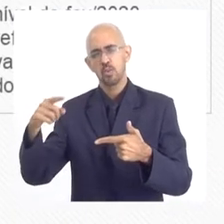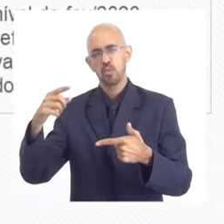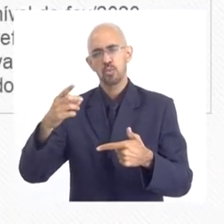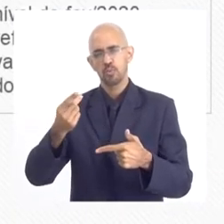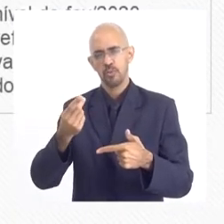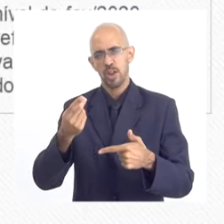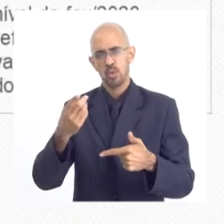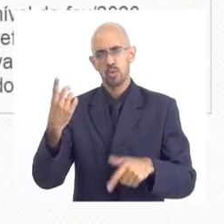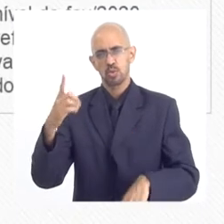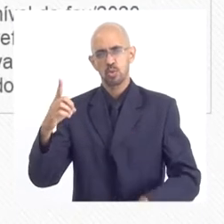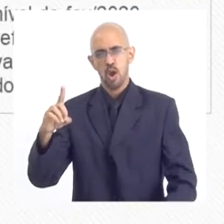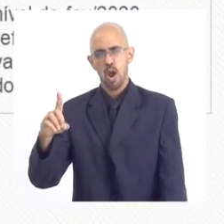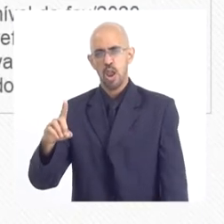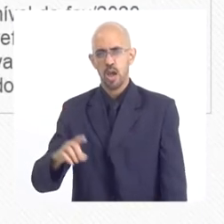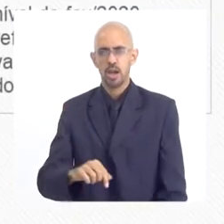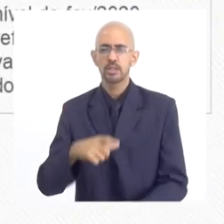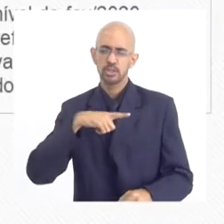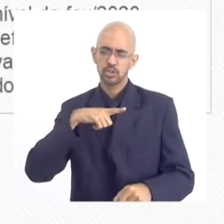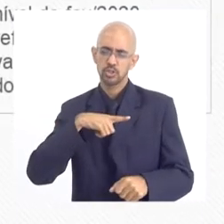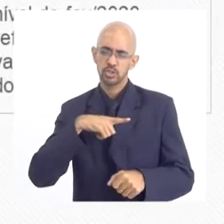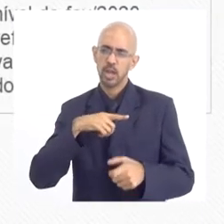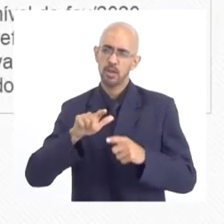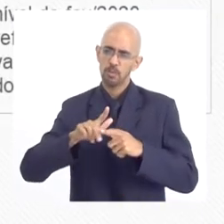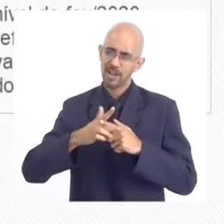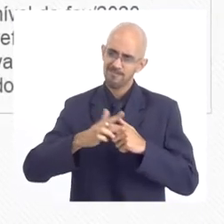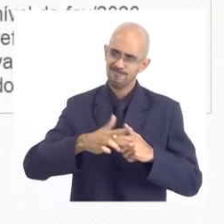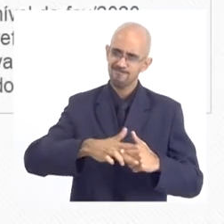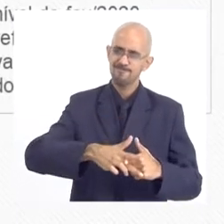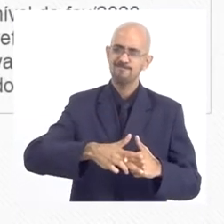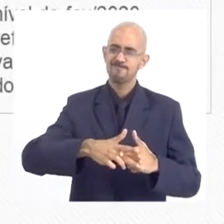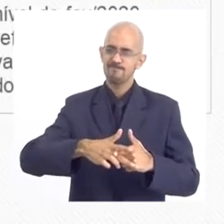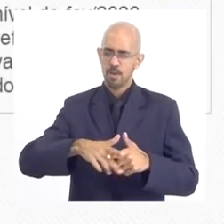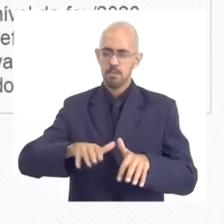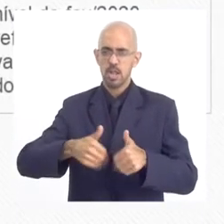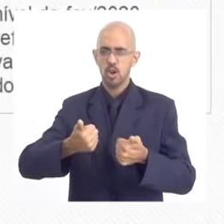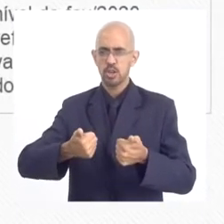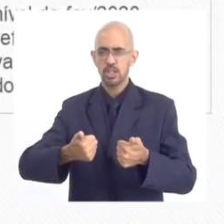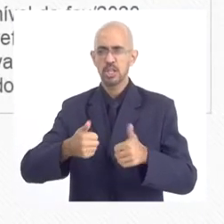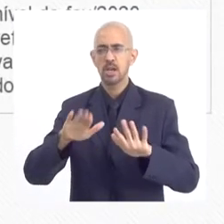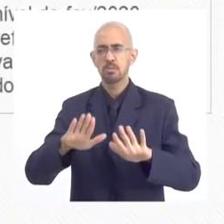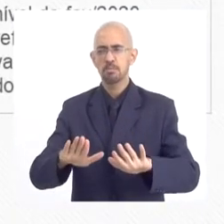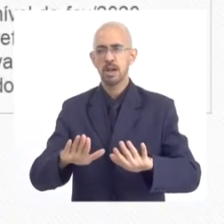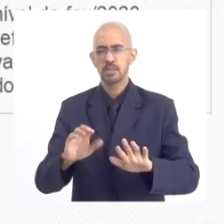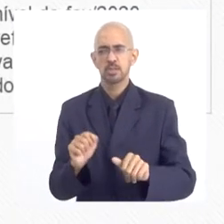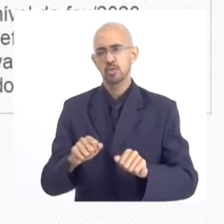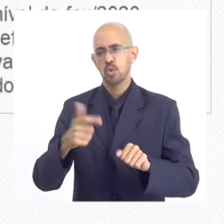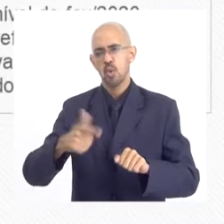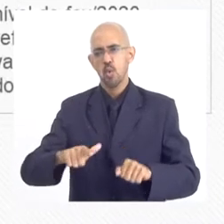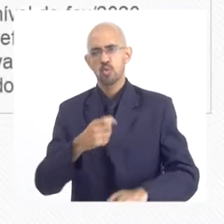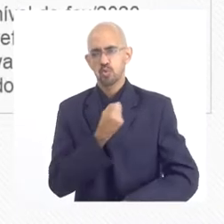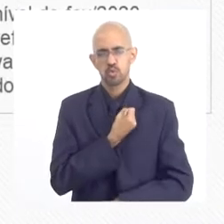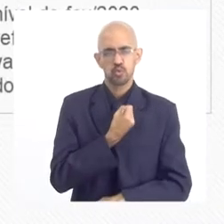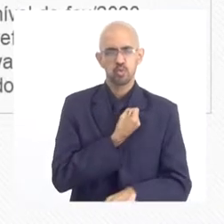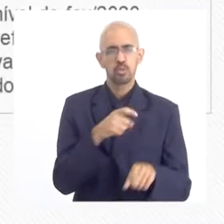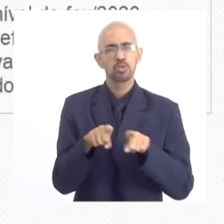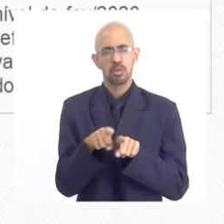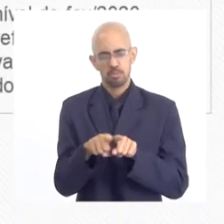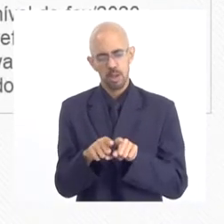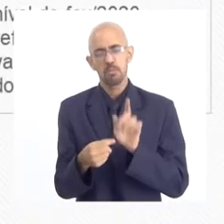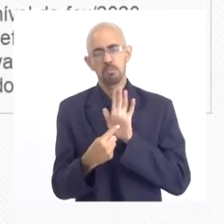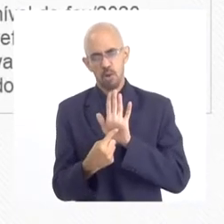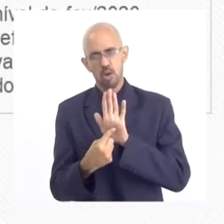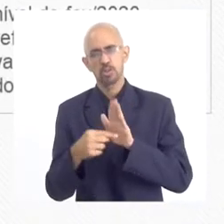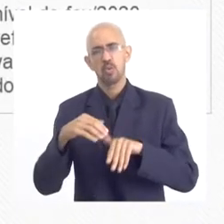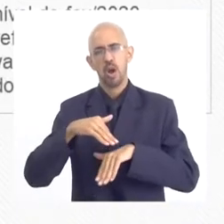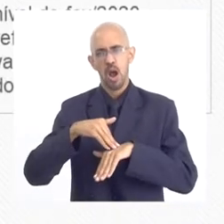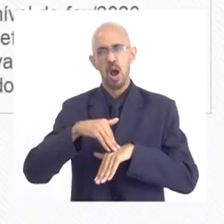tem uma recuperação, mas os outros indicadores também mostram alta, né? Tanto a indústria